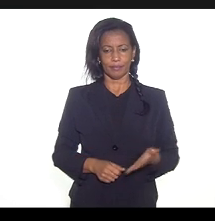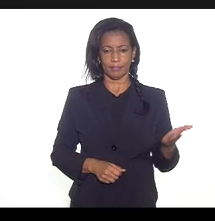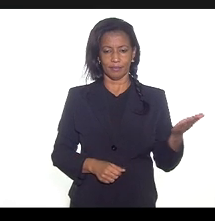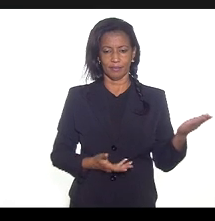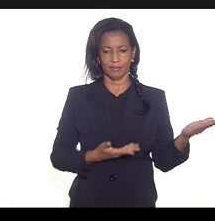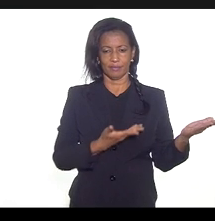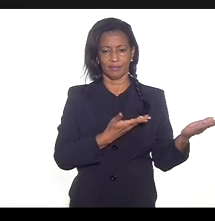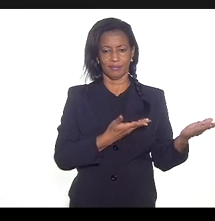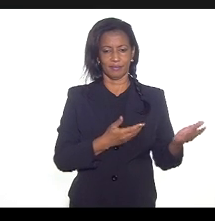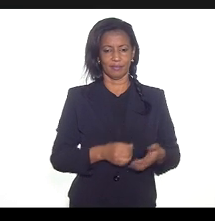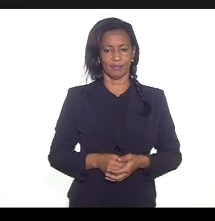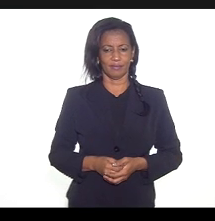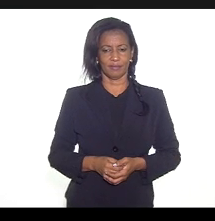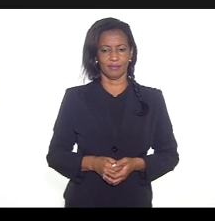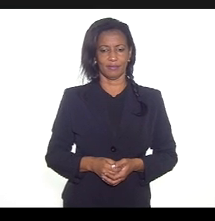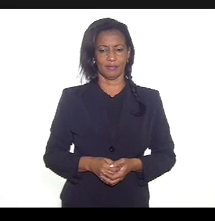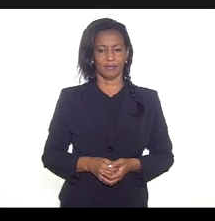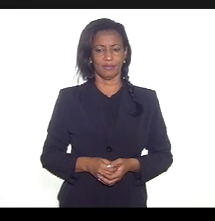com você, Schumann.